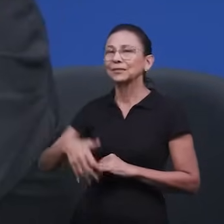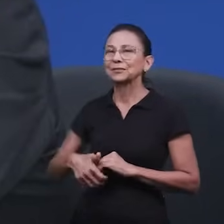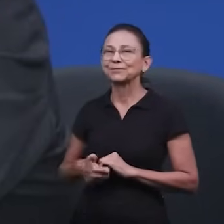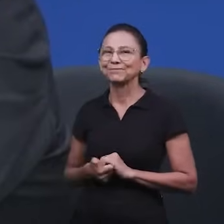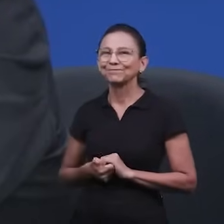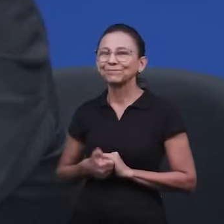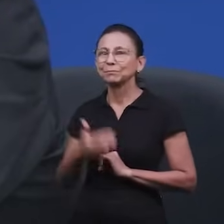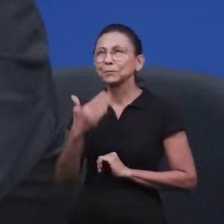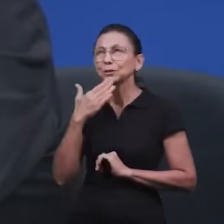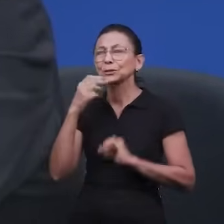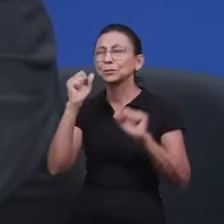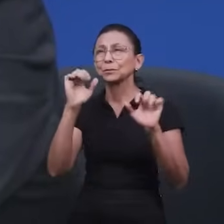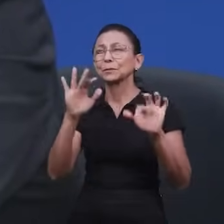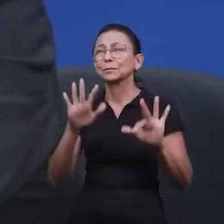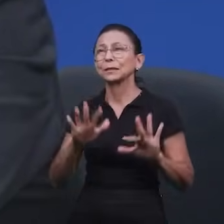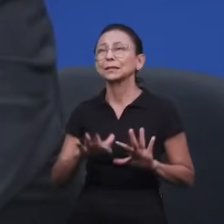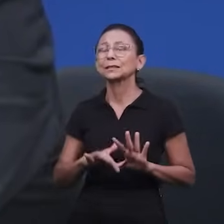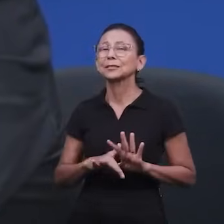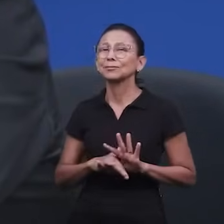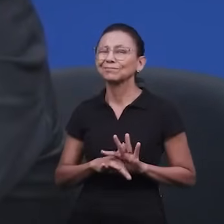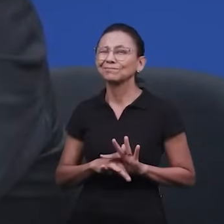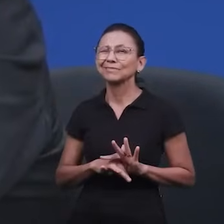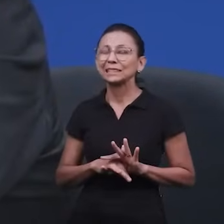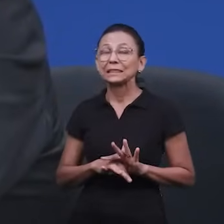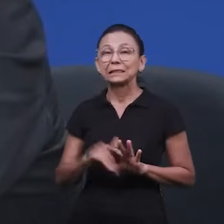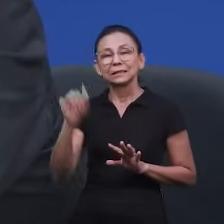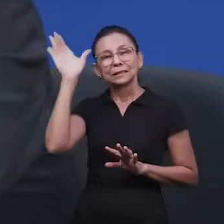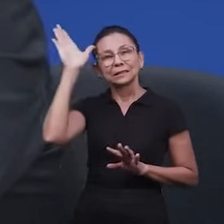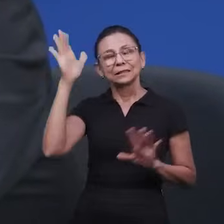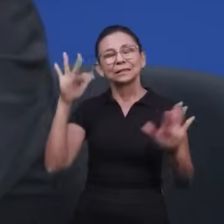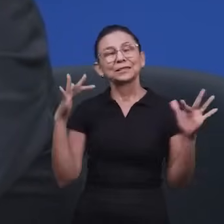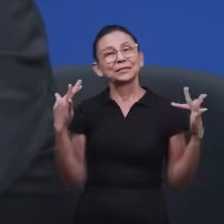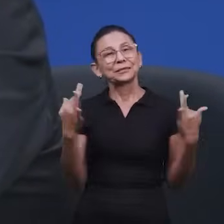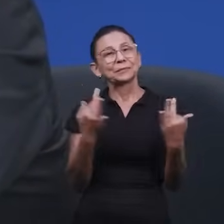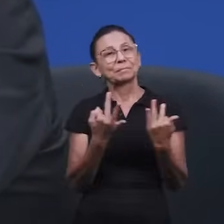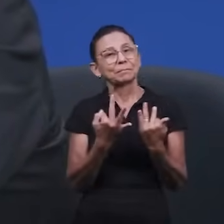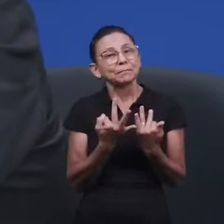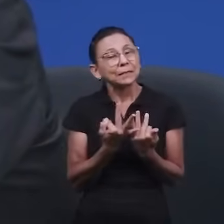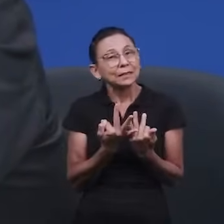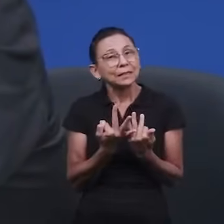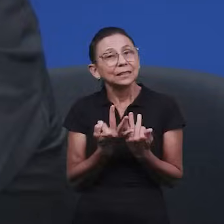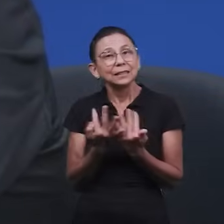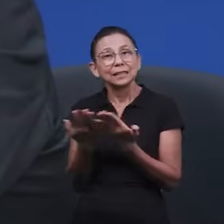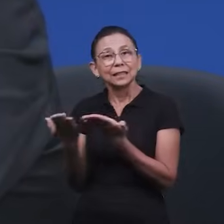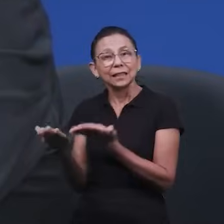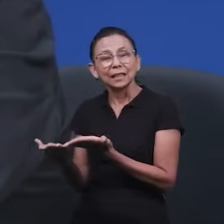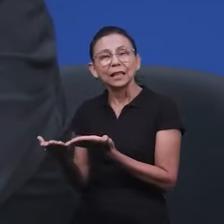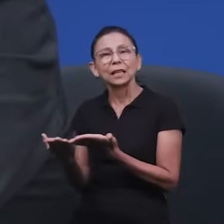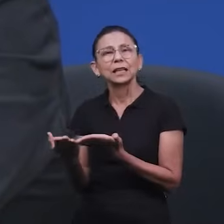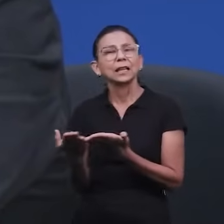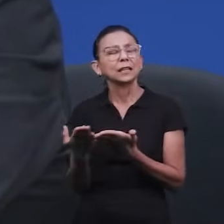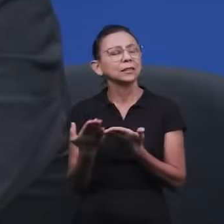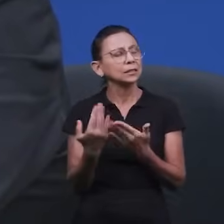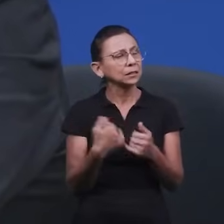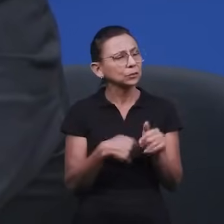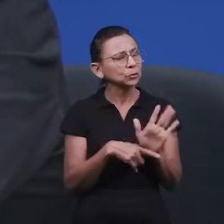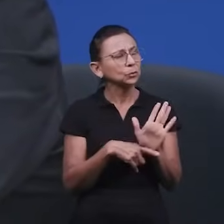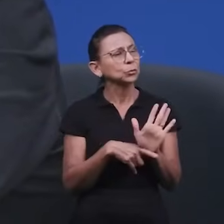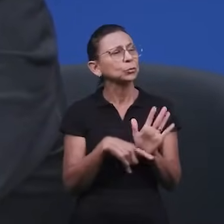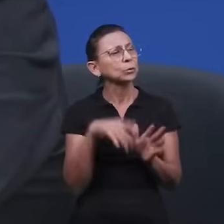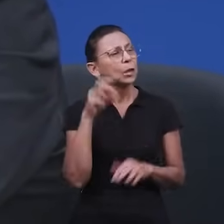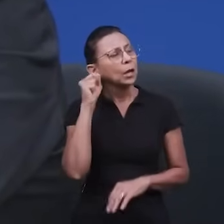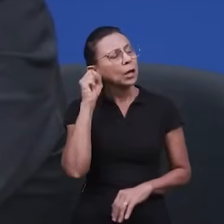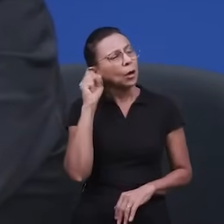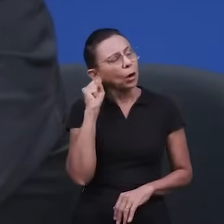Senhor uma bênção, a solução para a família, e os pastores ouvem a história de cada um,